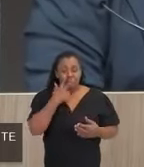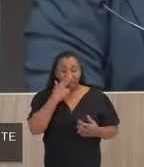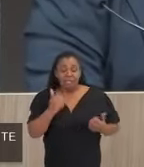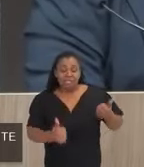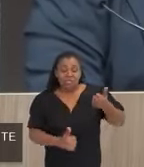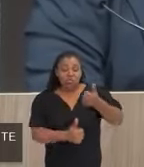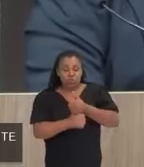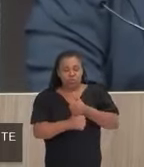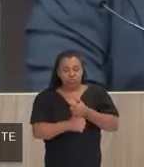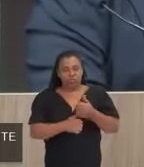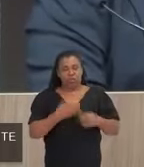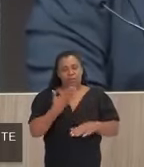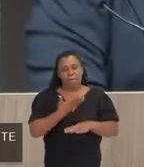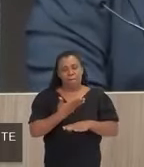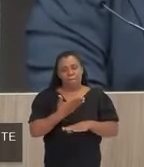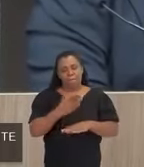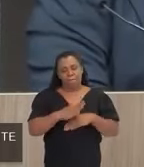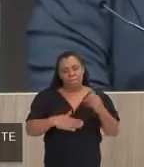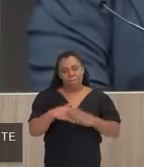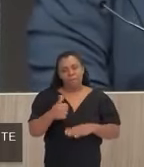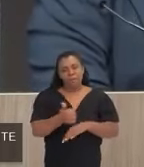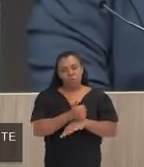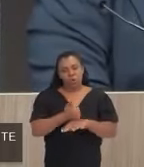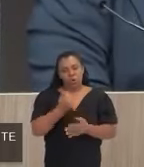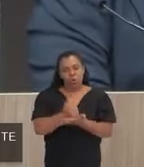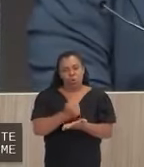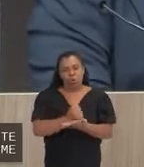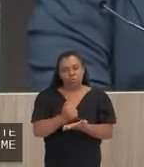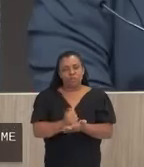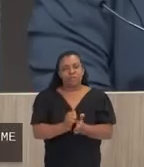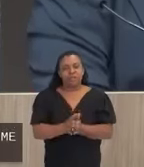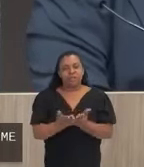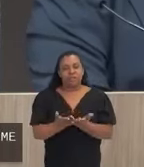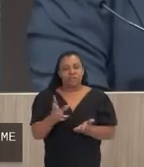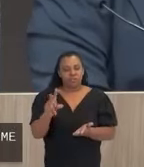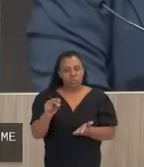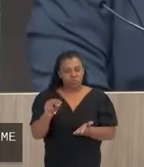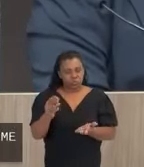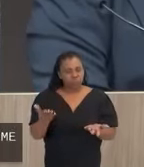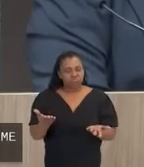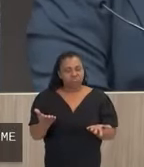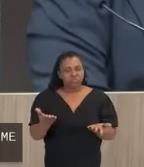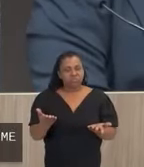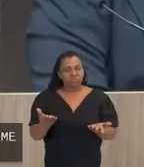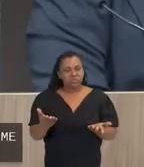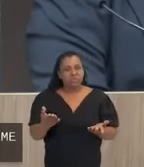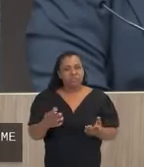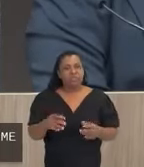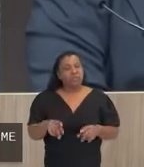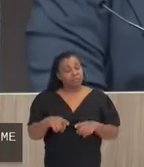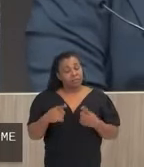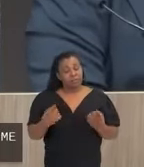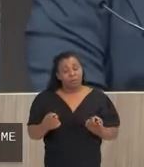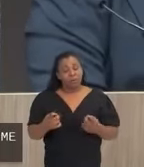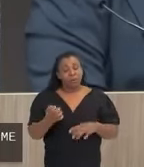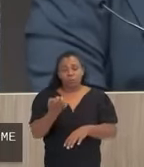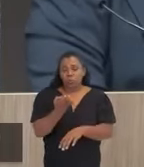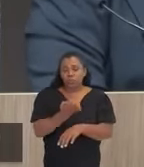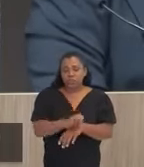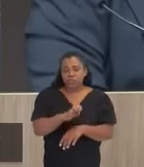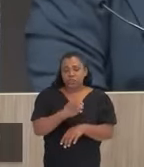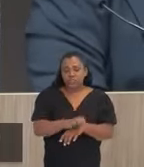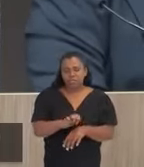a mão de obra, né, que deve ser contratada pelo regime da CLT. Então, o Instituto da Aprendizagem é um instituto muito caro,